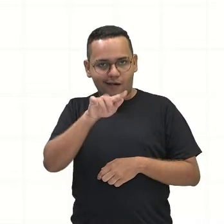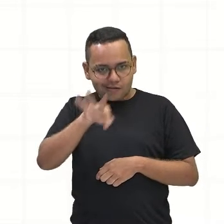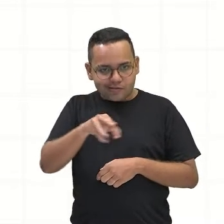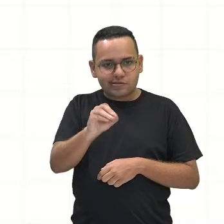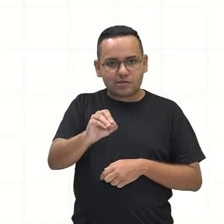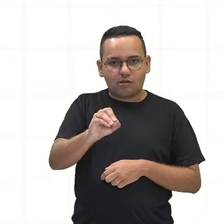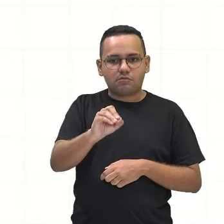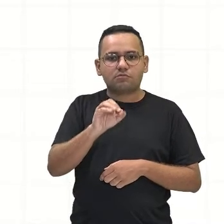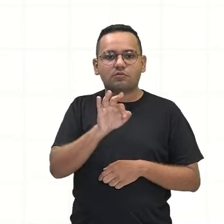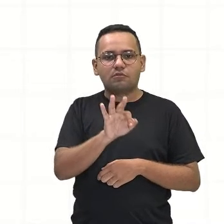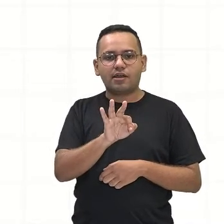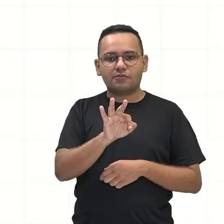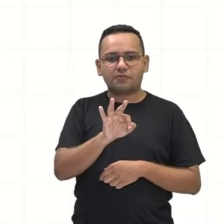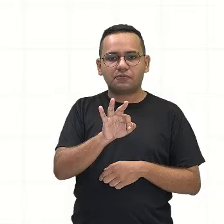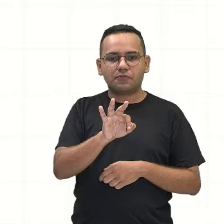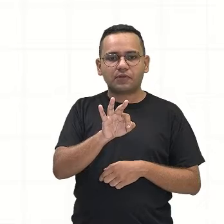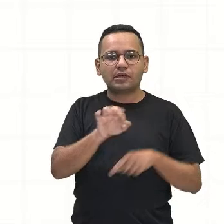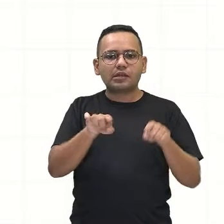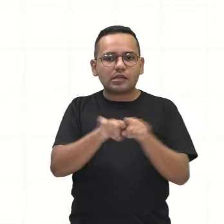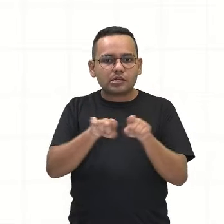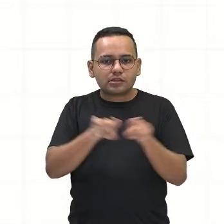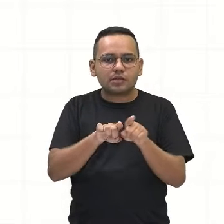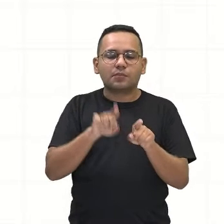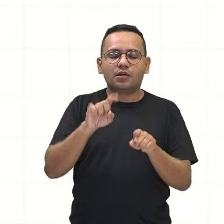de observações. Vejam aqui, ó.